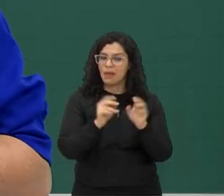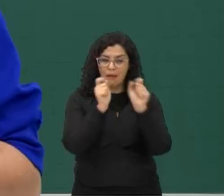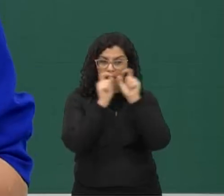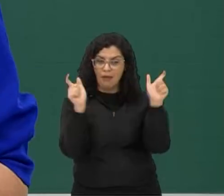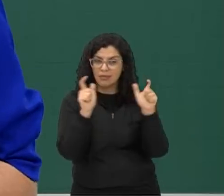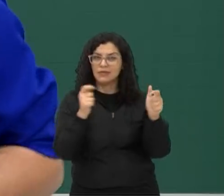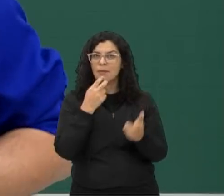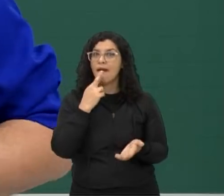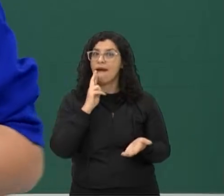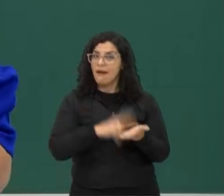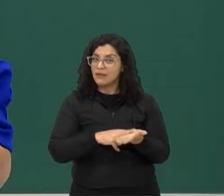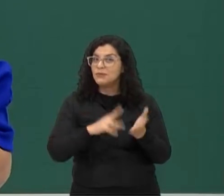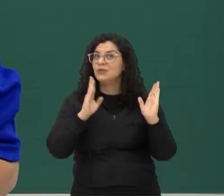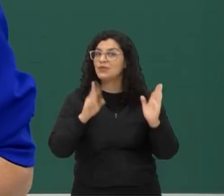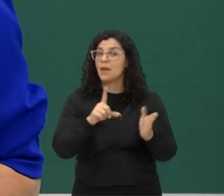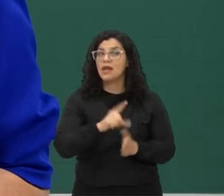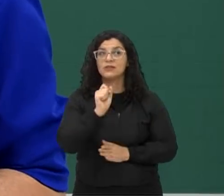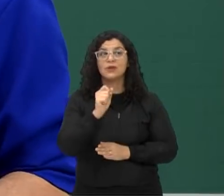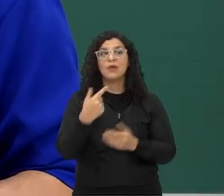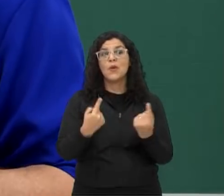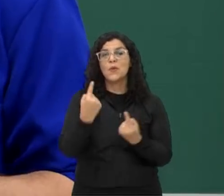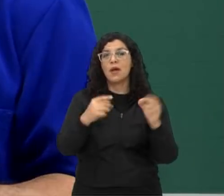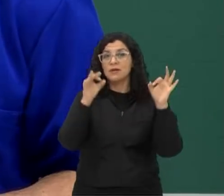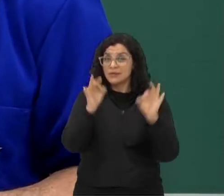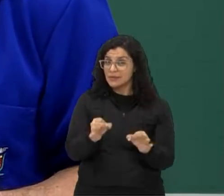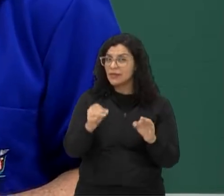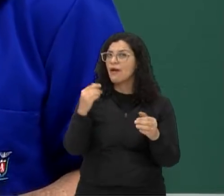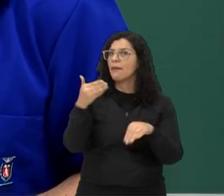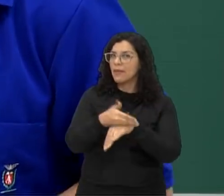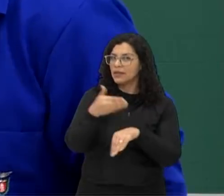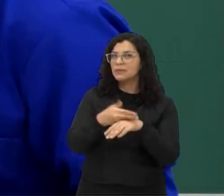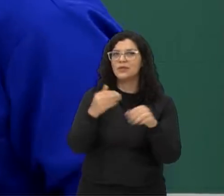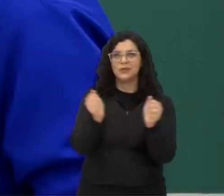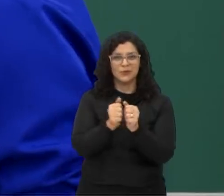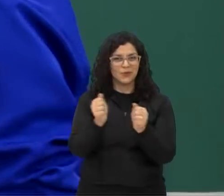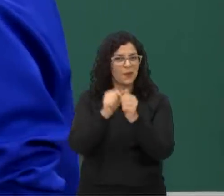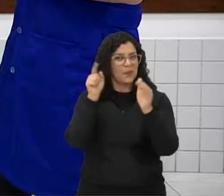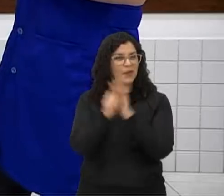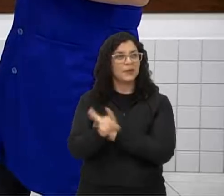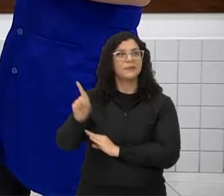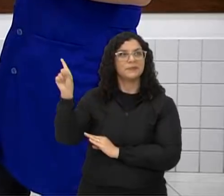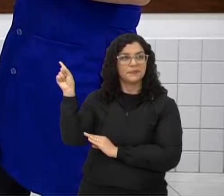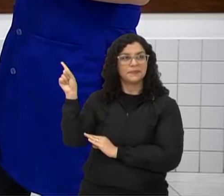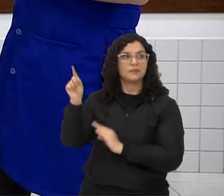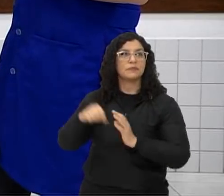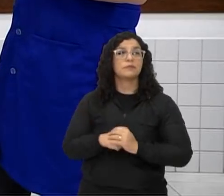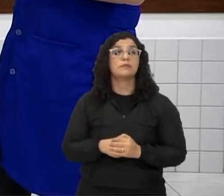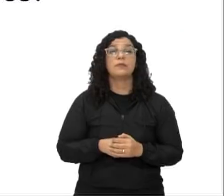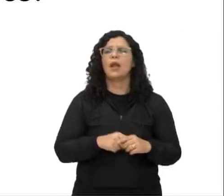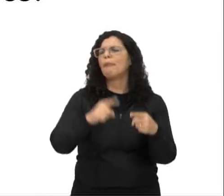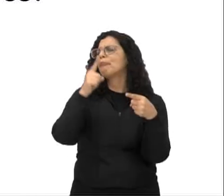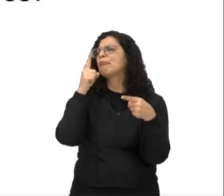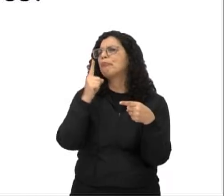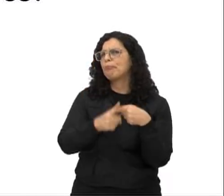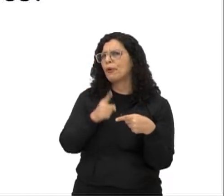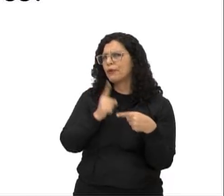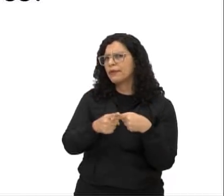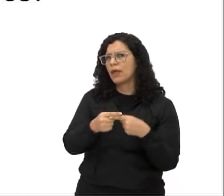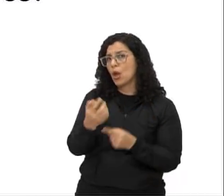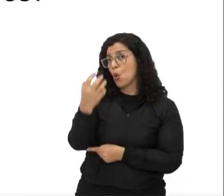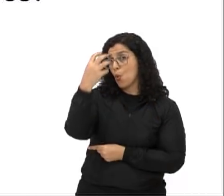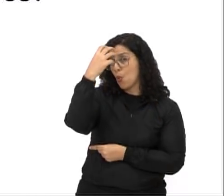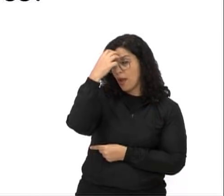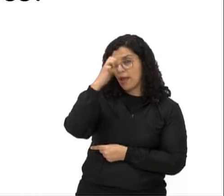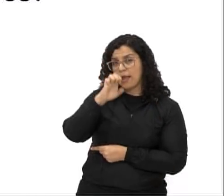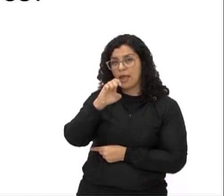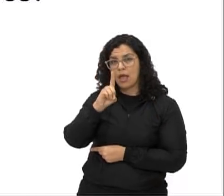a postos para você poder participar e responder o nosso quiz. Bora para a pergunta então. Por que o